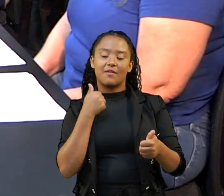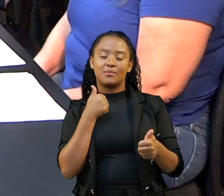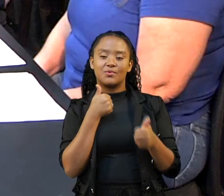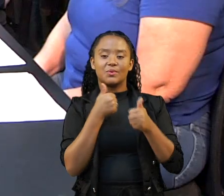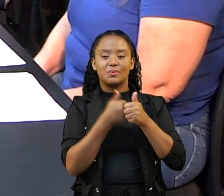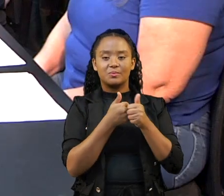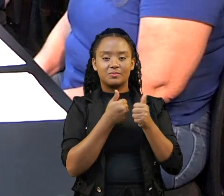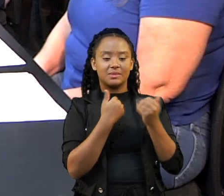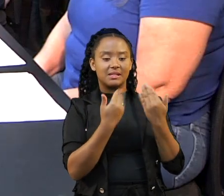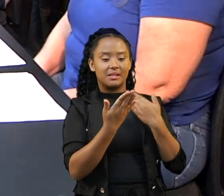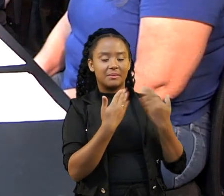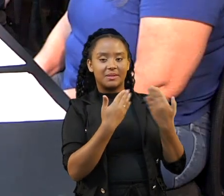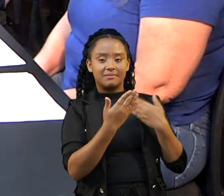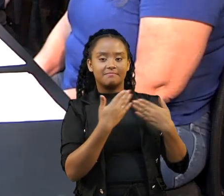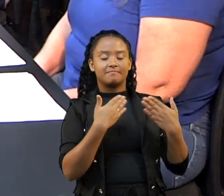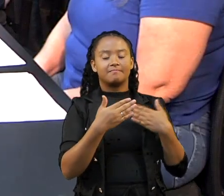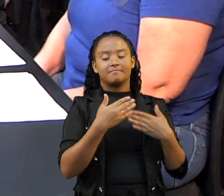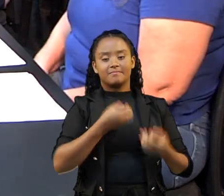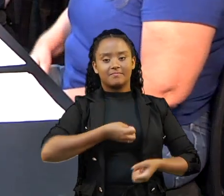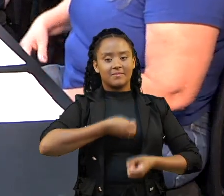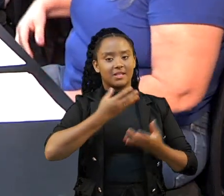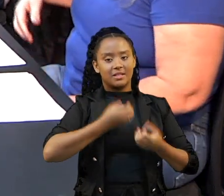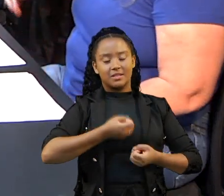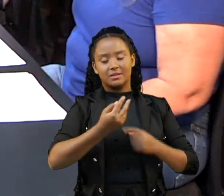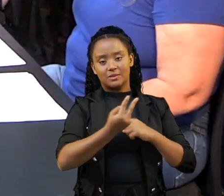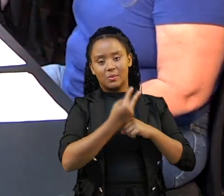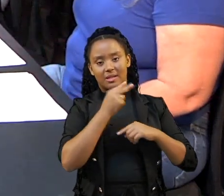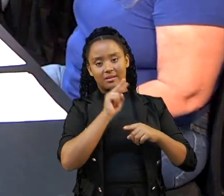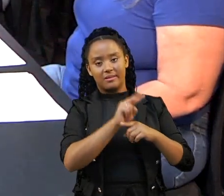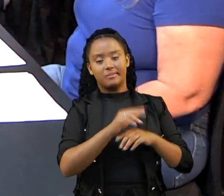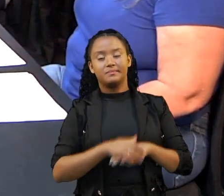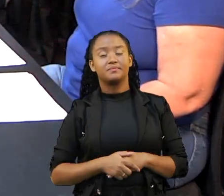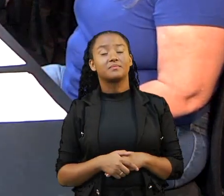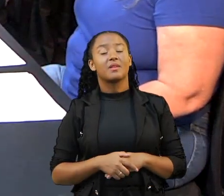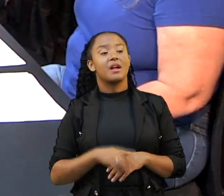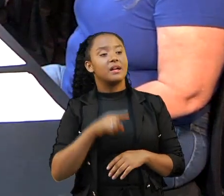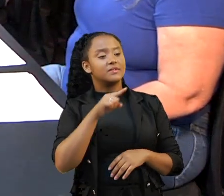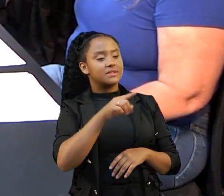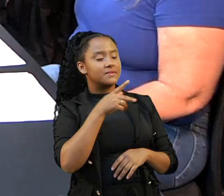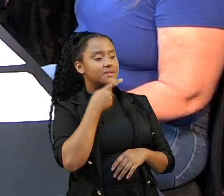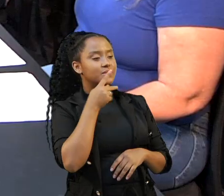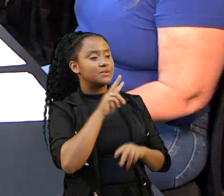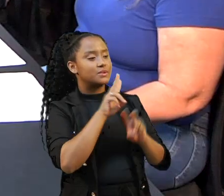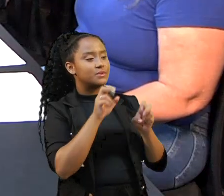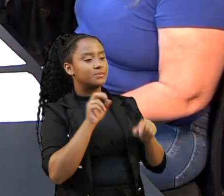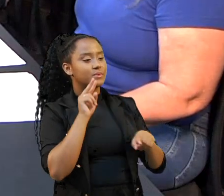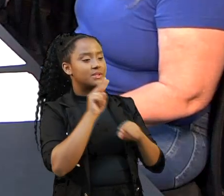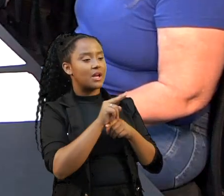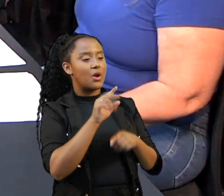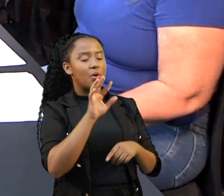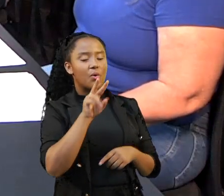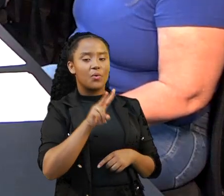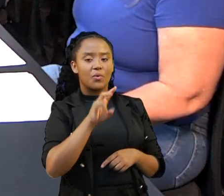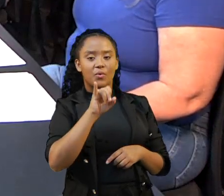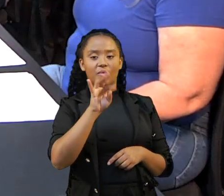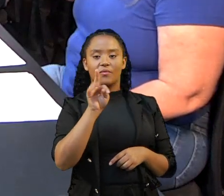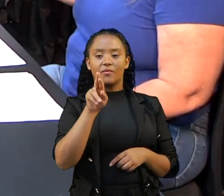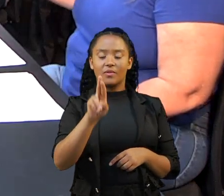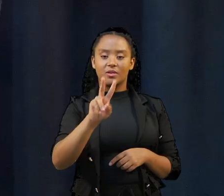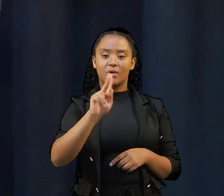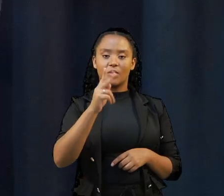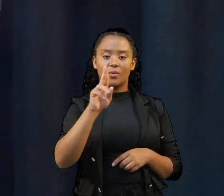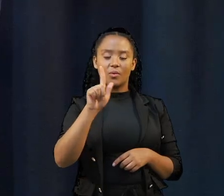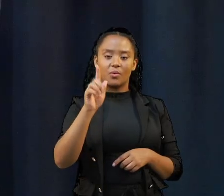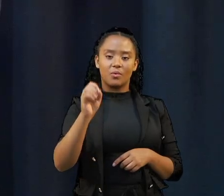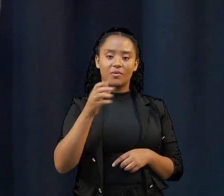outra, desabafando, conversando, se cuidando. Bem legal. E por falar nesse se cuidar, o Vitor Hugo falou agora há pouco que o quadro